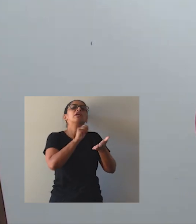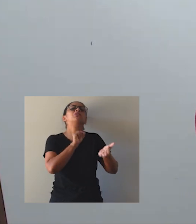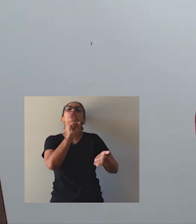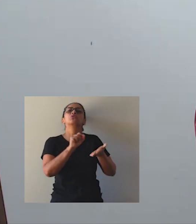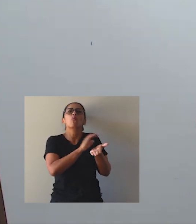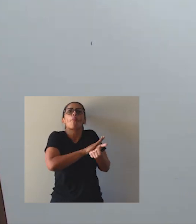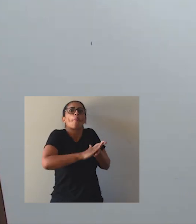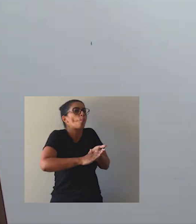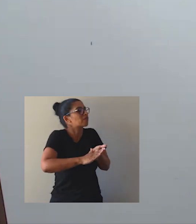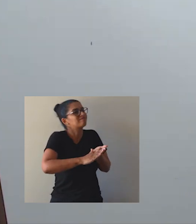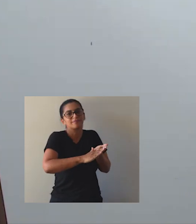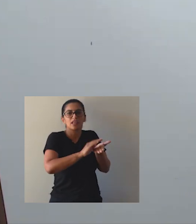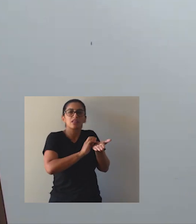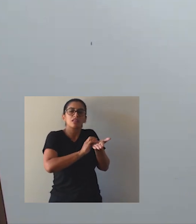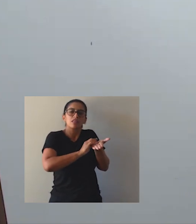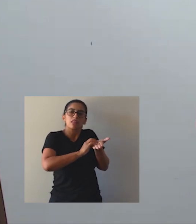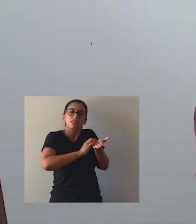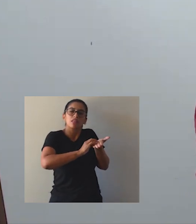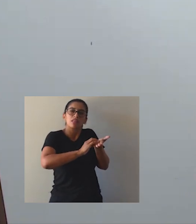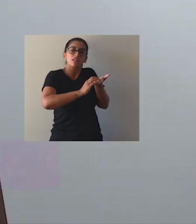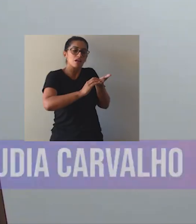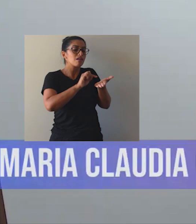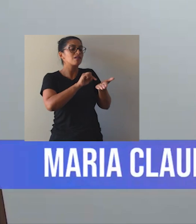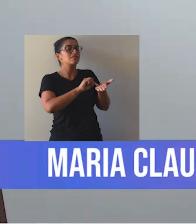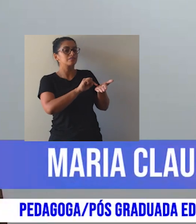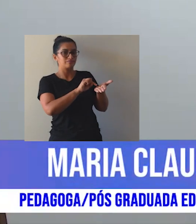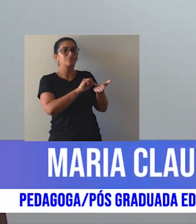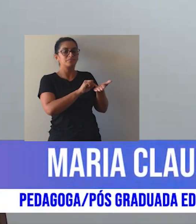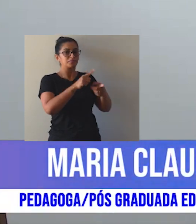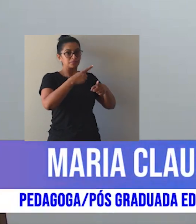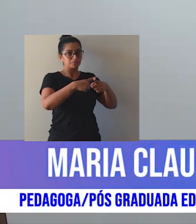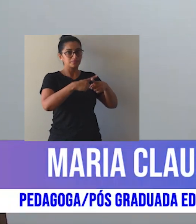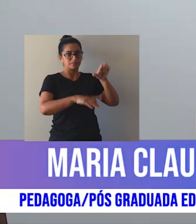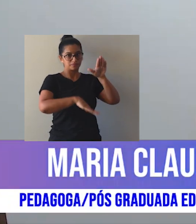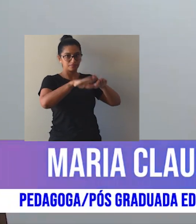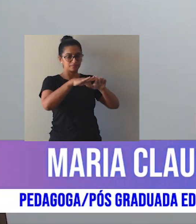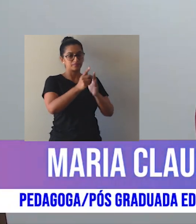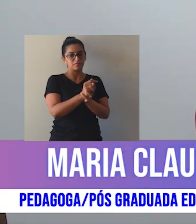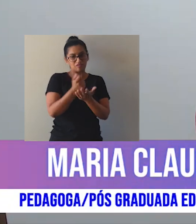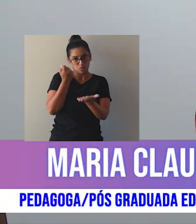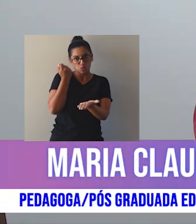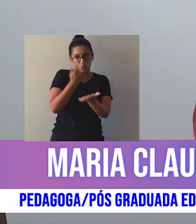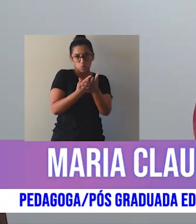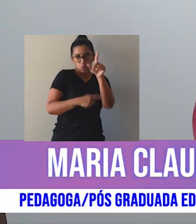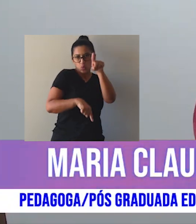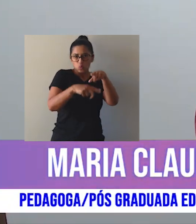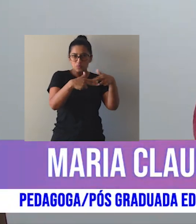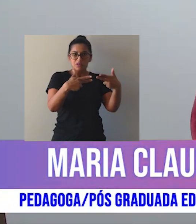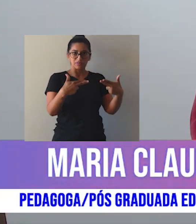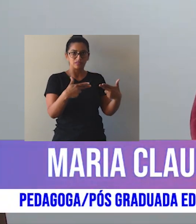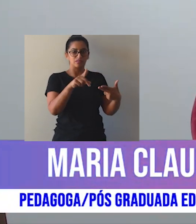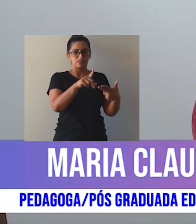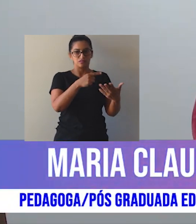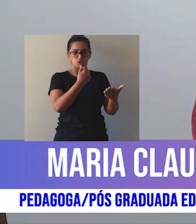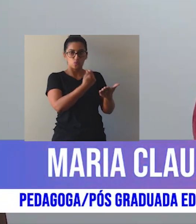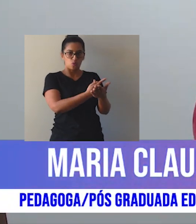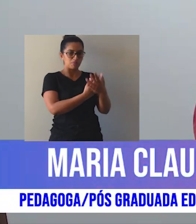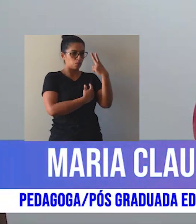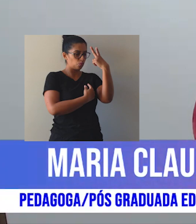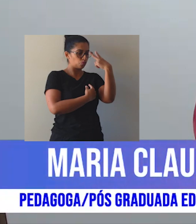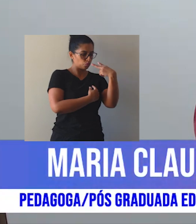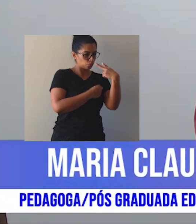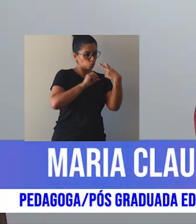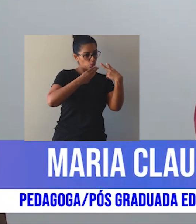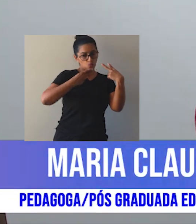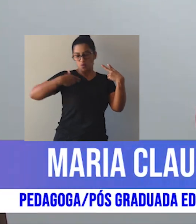material só para um tipo de visão, ou para baixa visão, ou só para o cego. Por isso que os materiais são coloridos, porque você